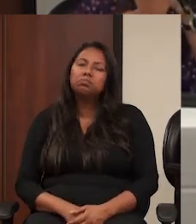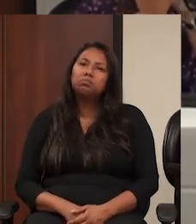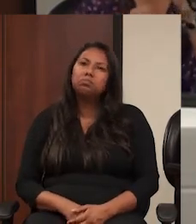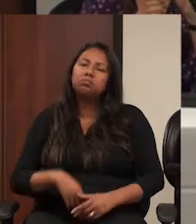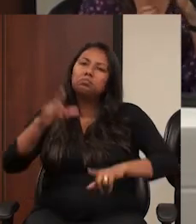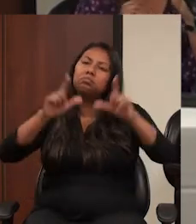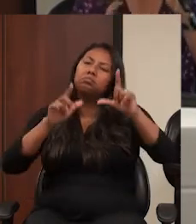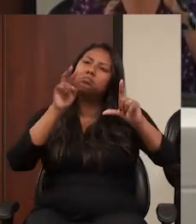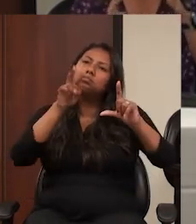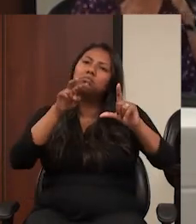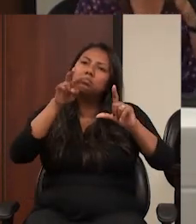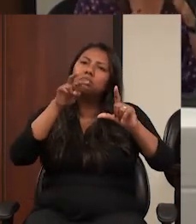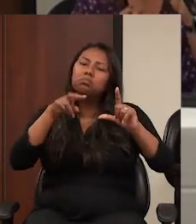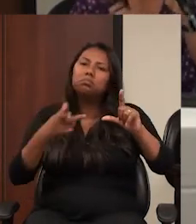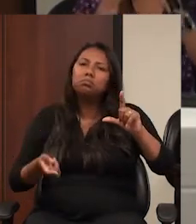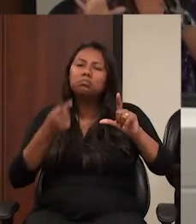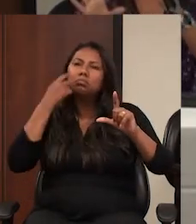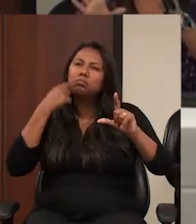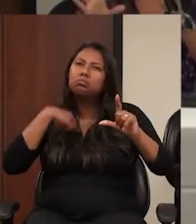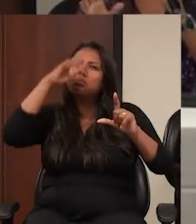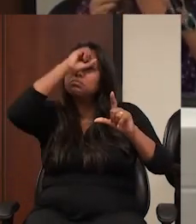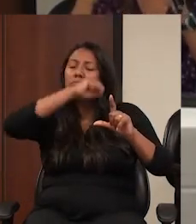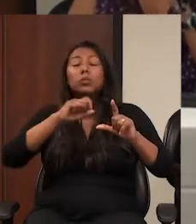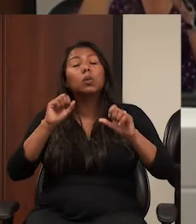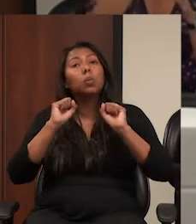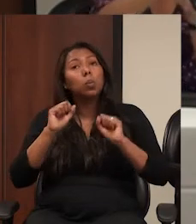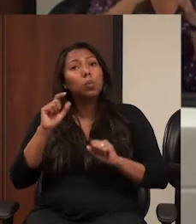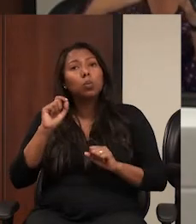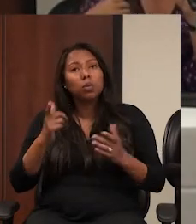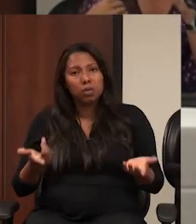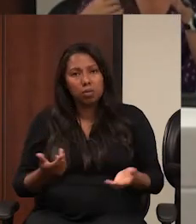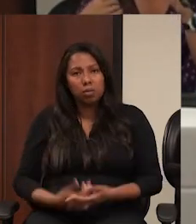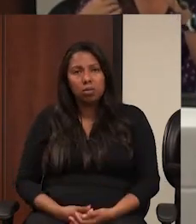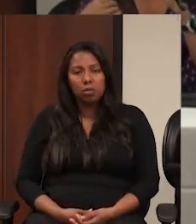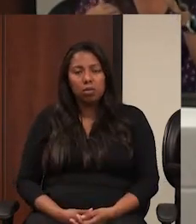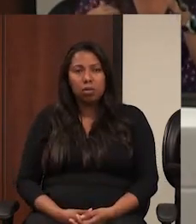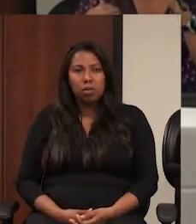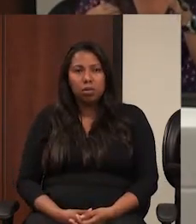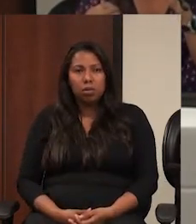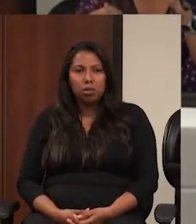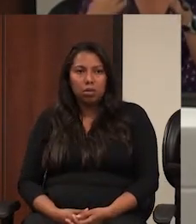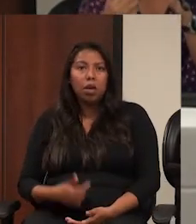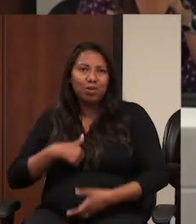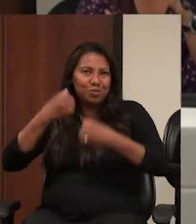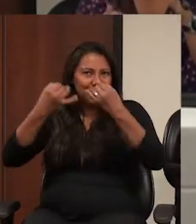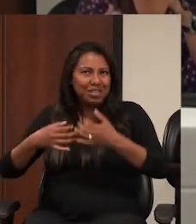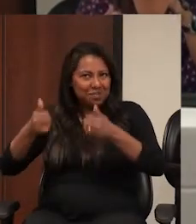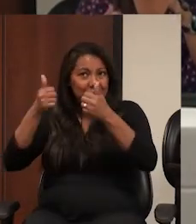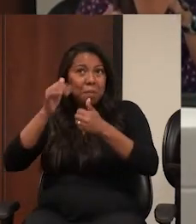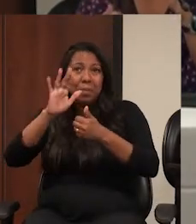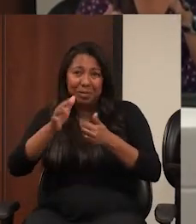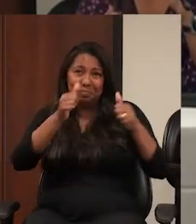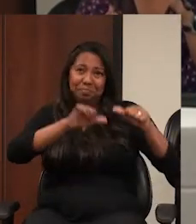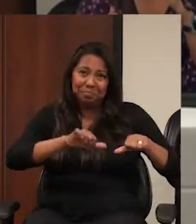como pais fica olhando sempre para ver o que a gente pode aprender. Claro, tem todo um... Eu vou falar, estou falando da parte boa agora, mas tem a parte ruim